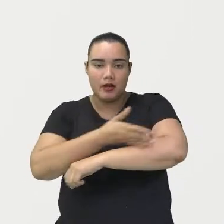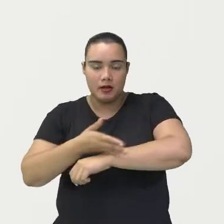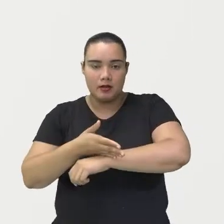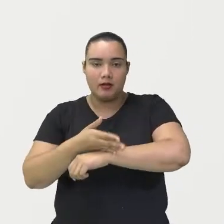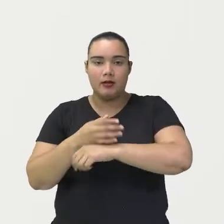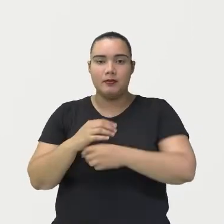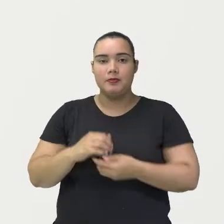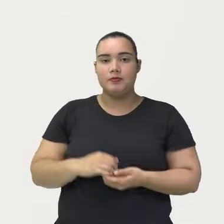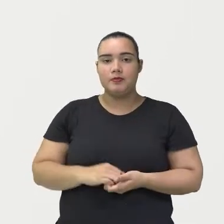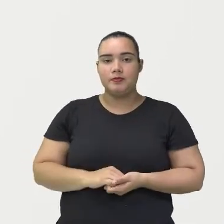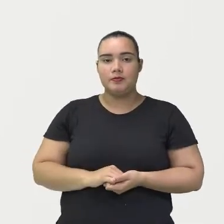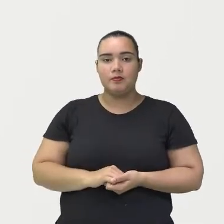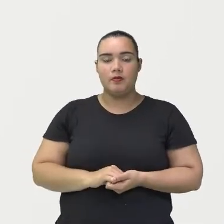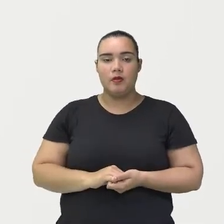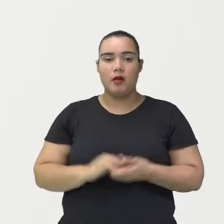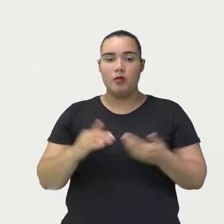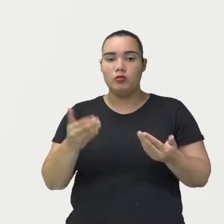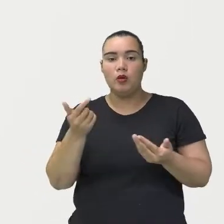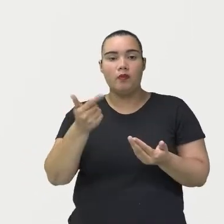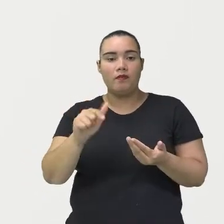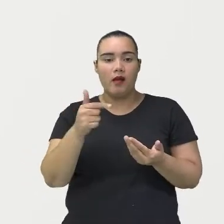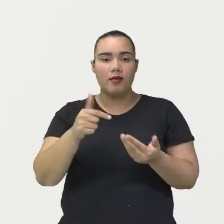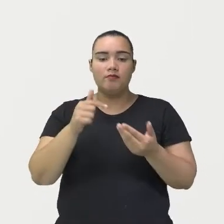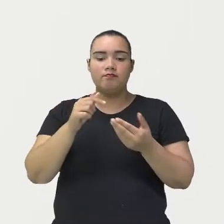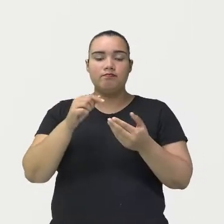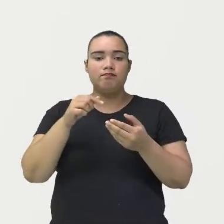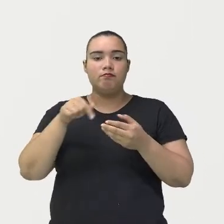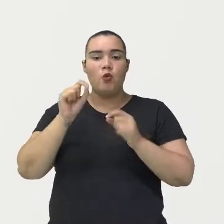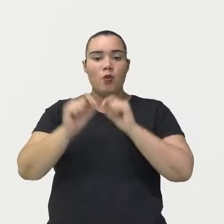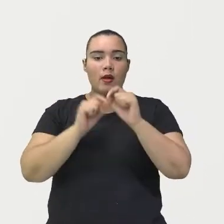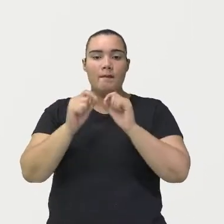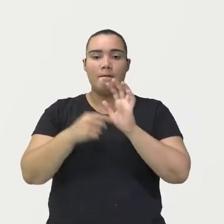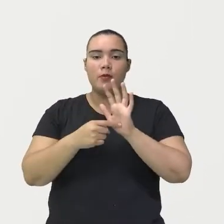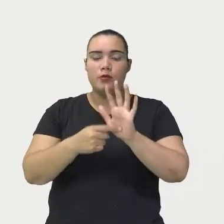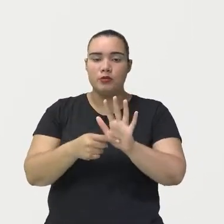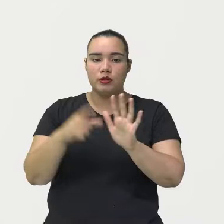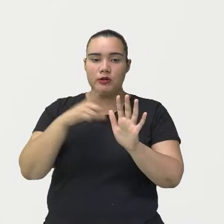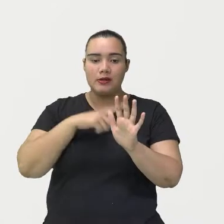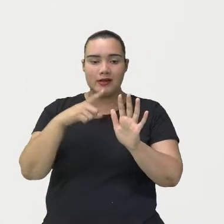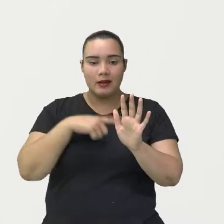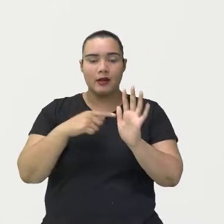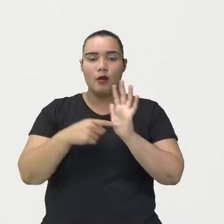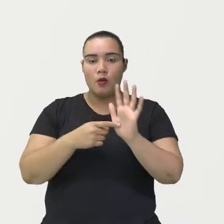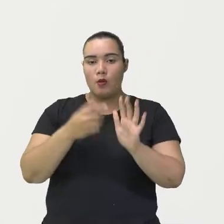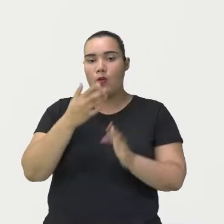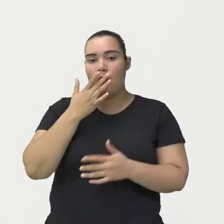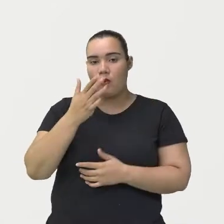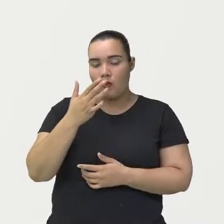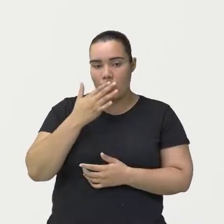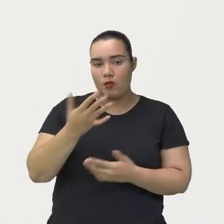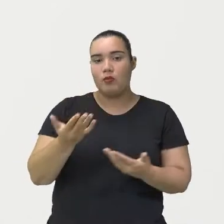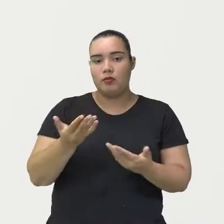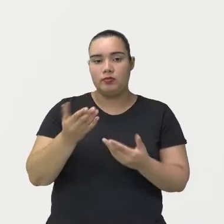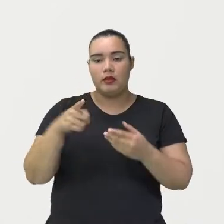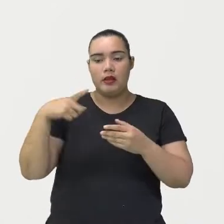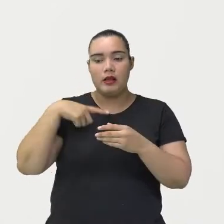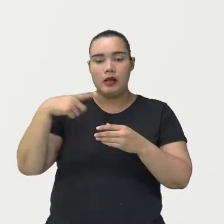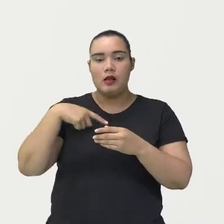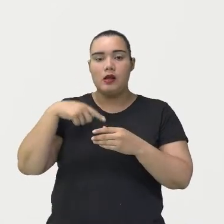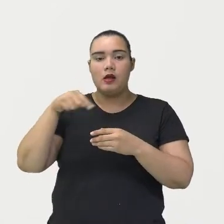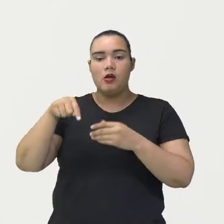branca. Não vai permitir que seja expressada